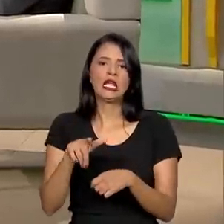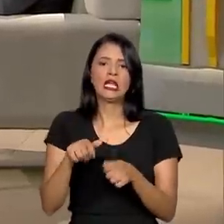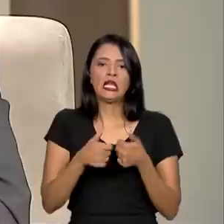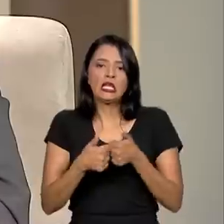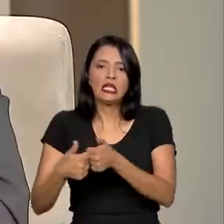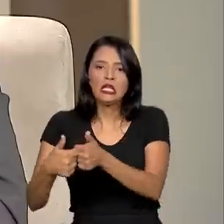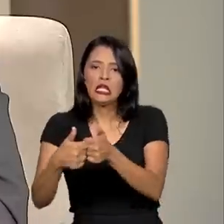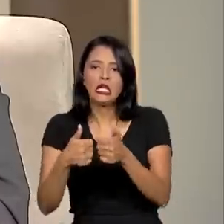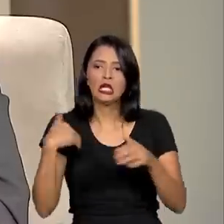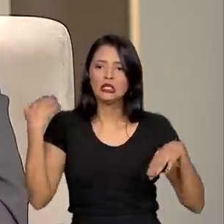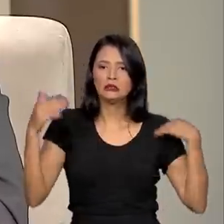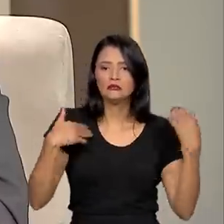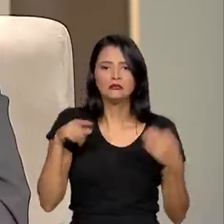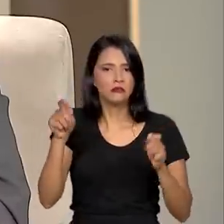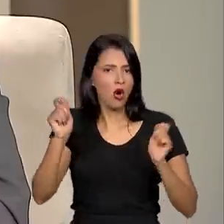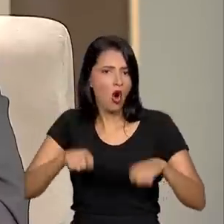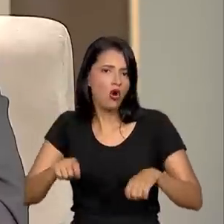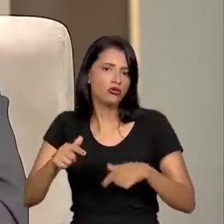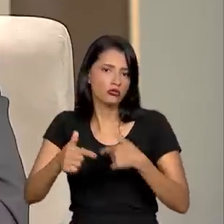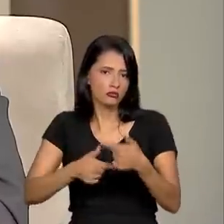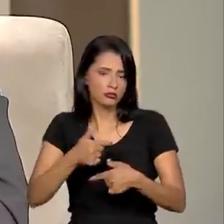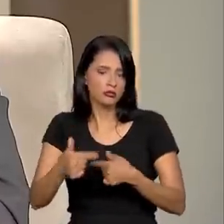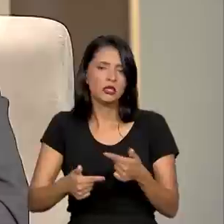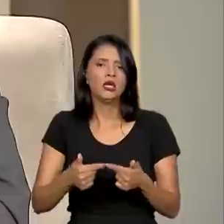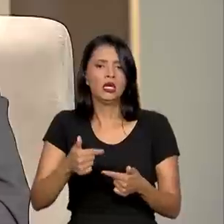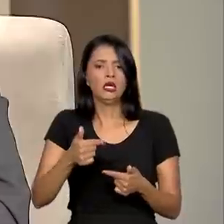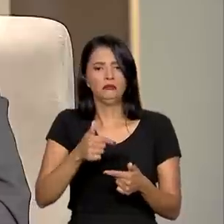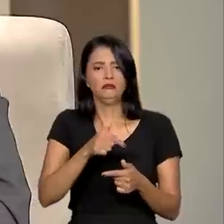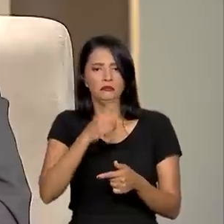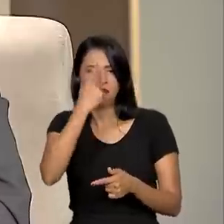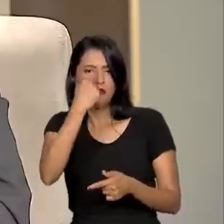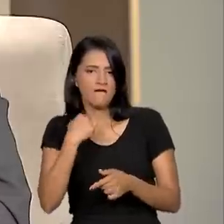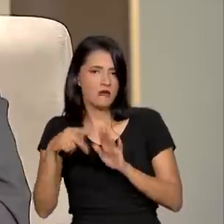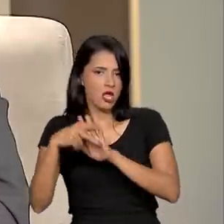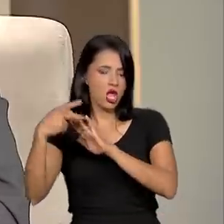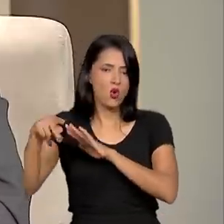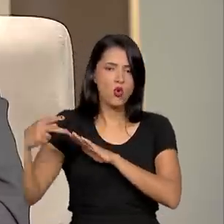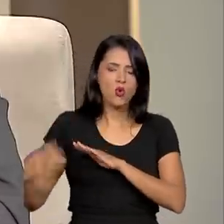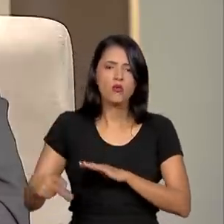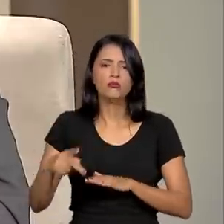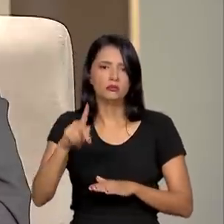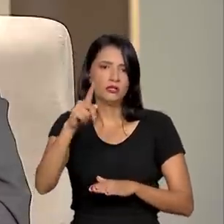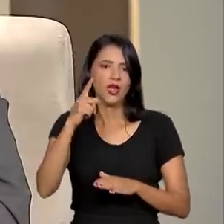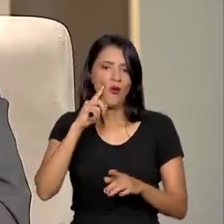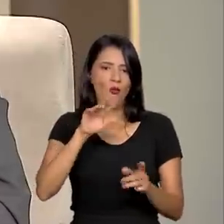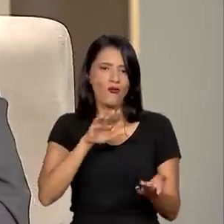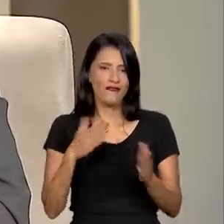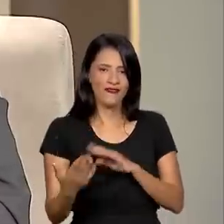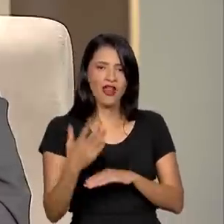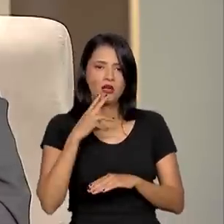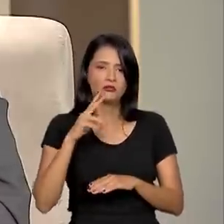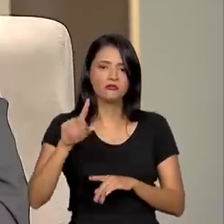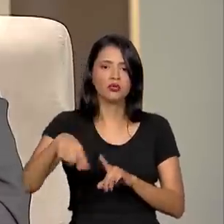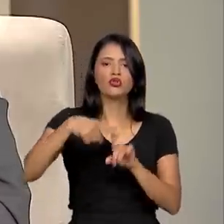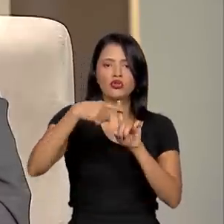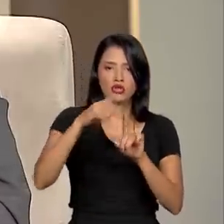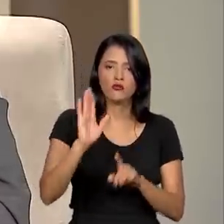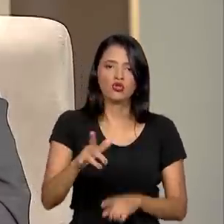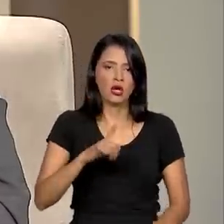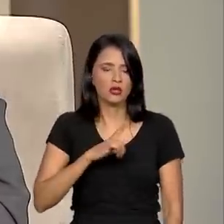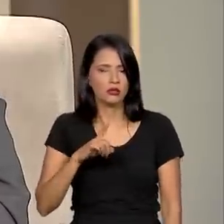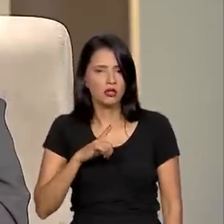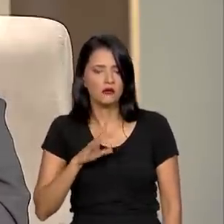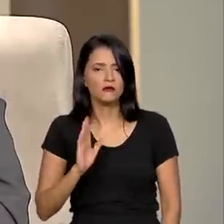mais. Isso já teve reflexos muito significativos que eu posso dizer aqui.